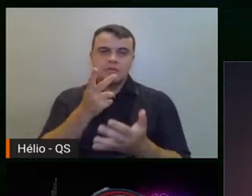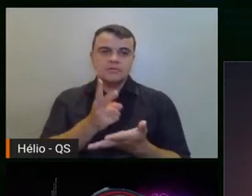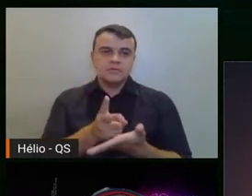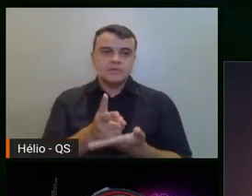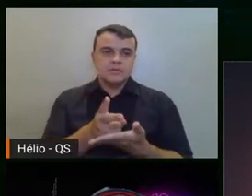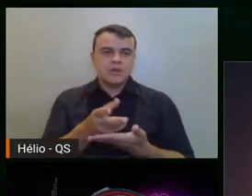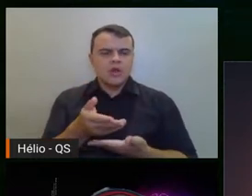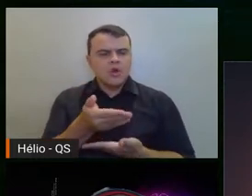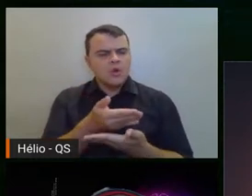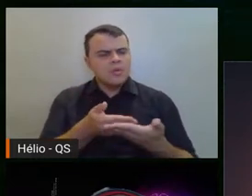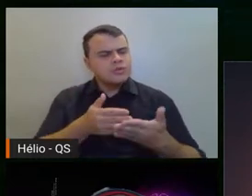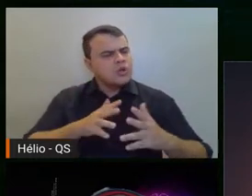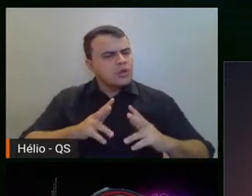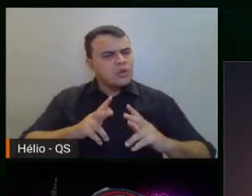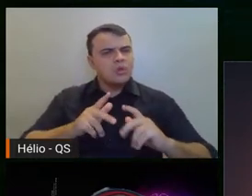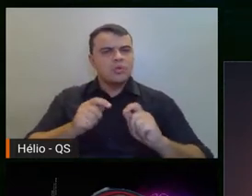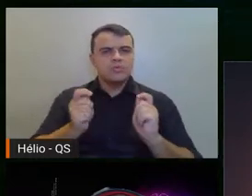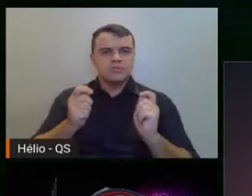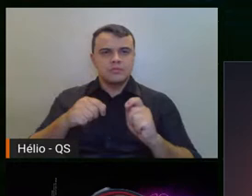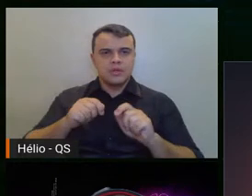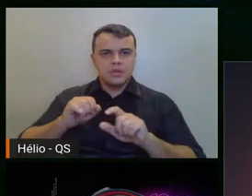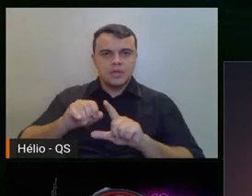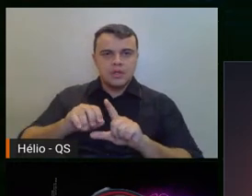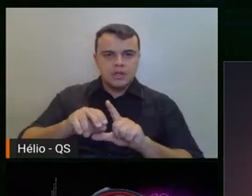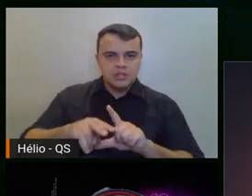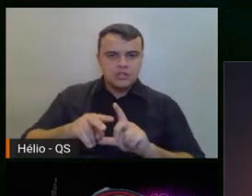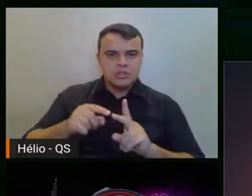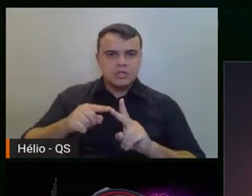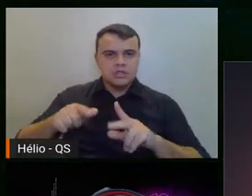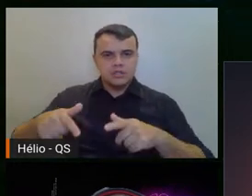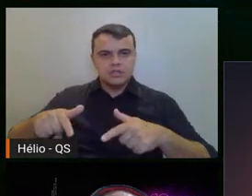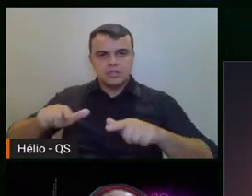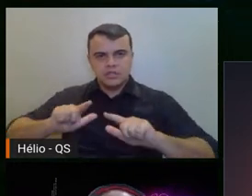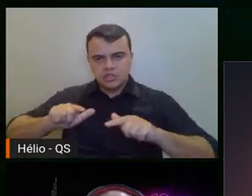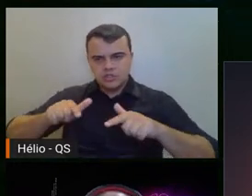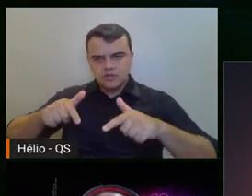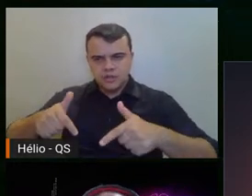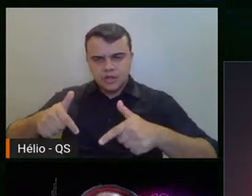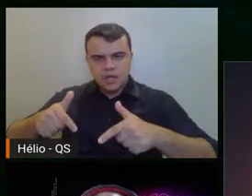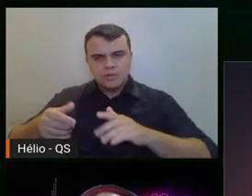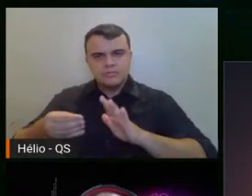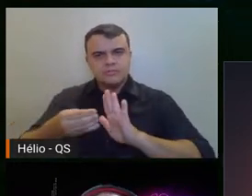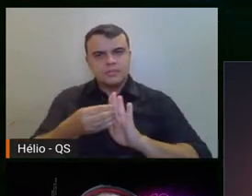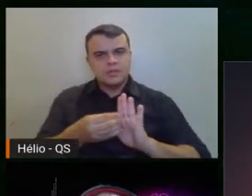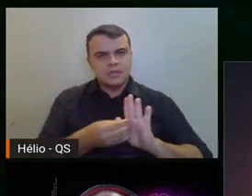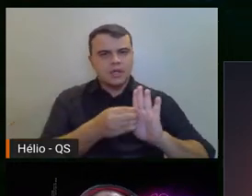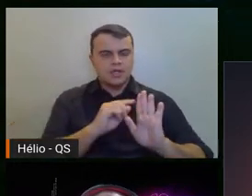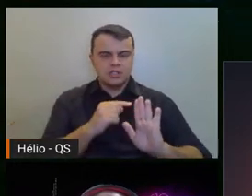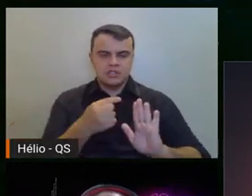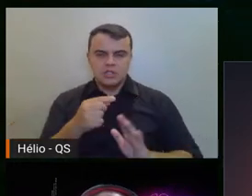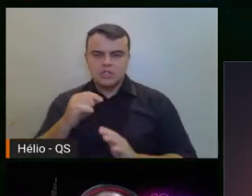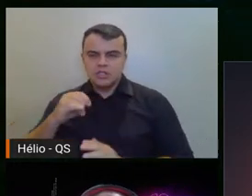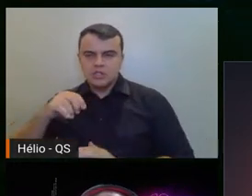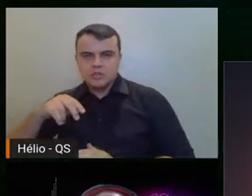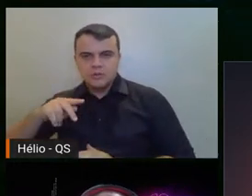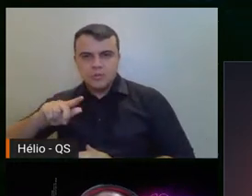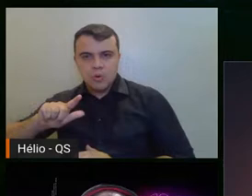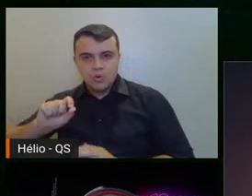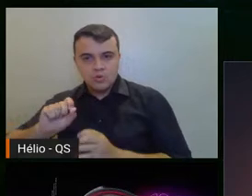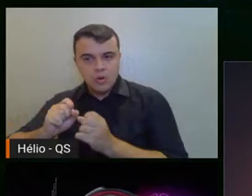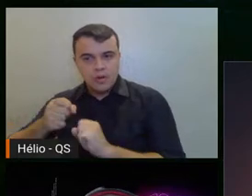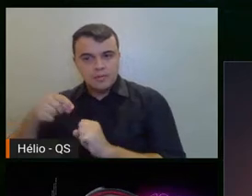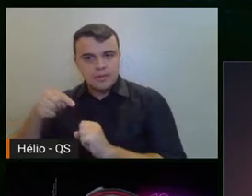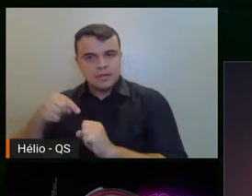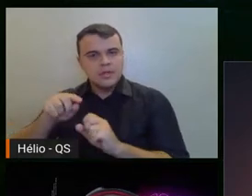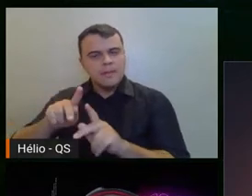compartilha tudo que você puder tem um certificado compartilha marca a gente marca impulso Marcos mentores Marcos